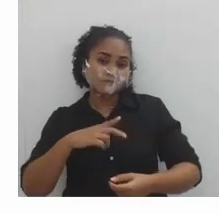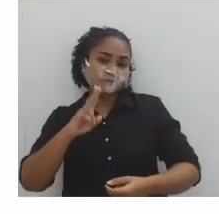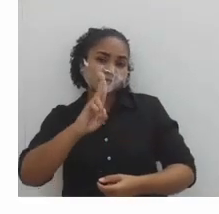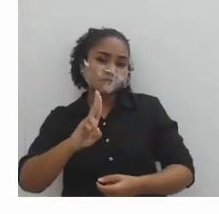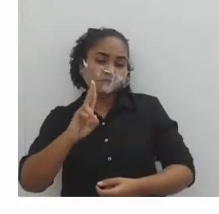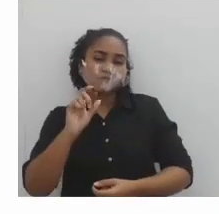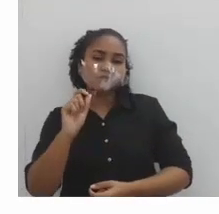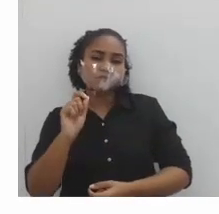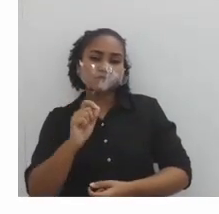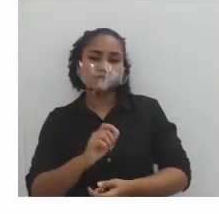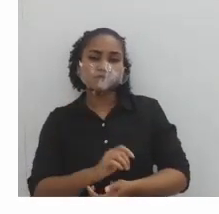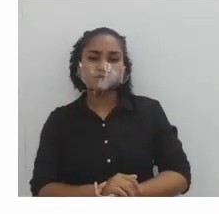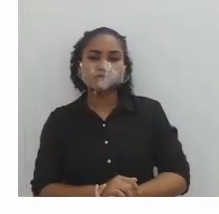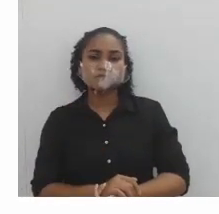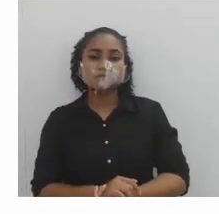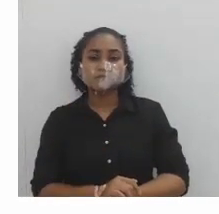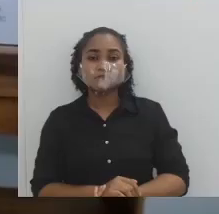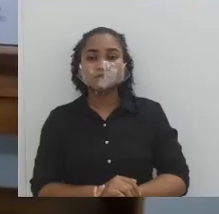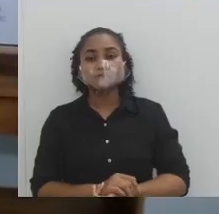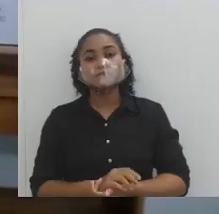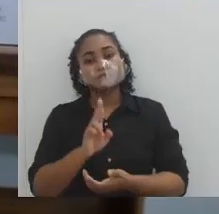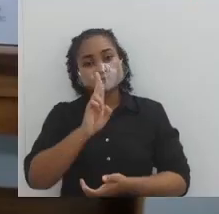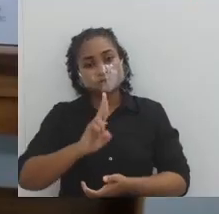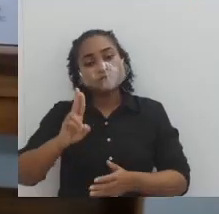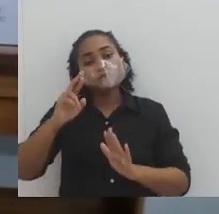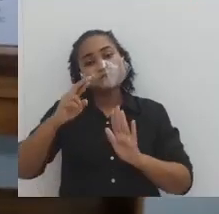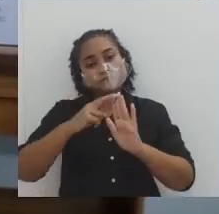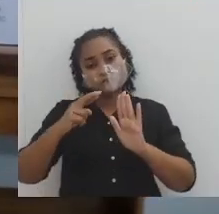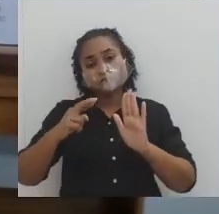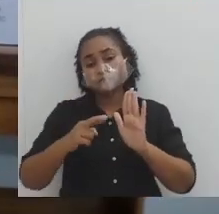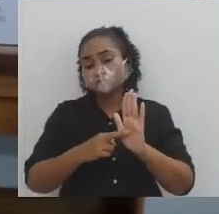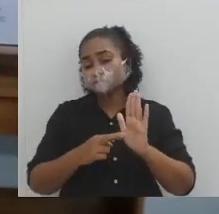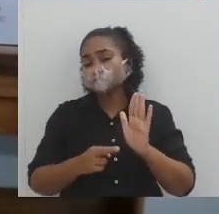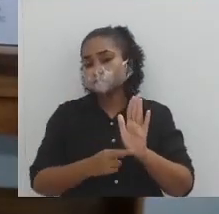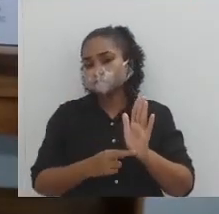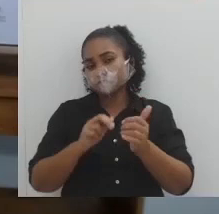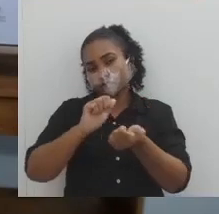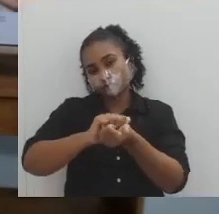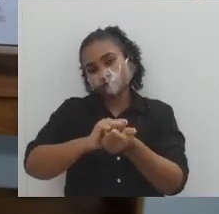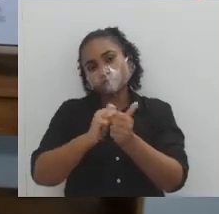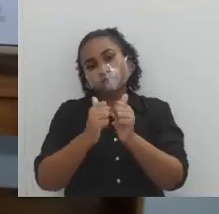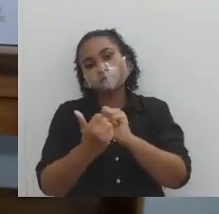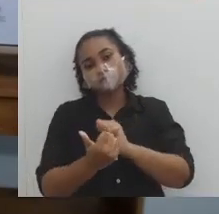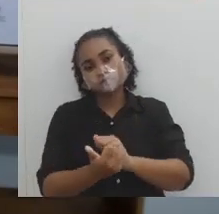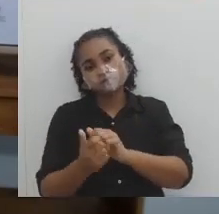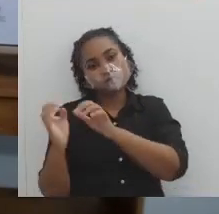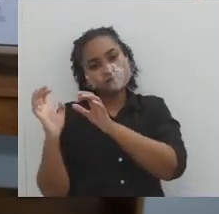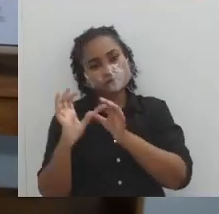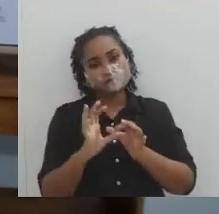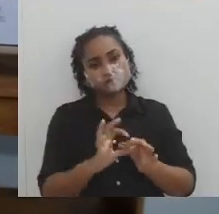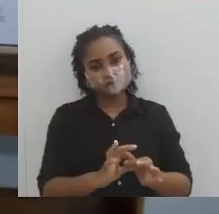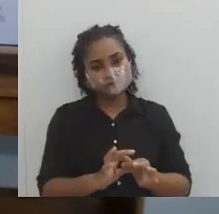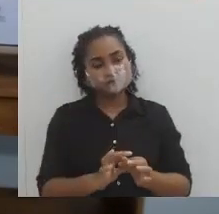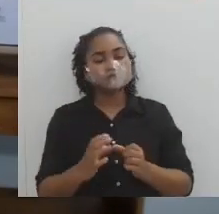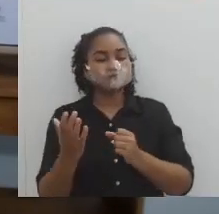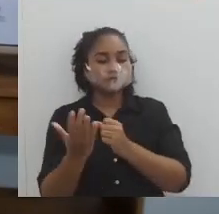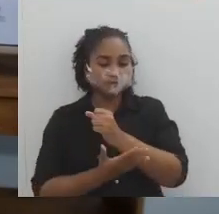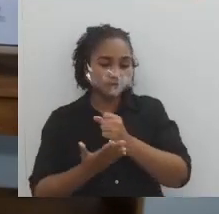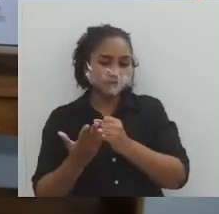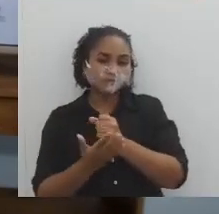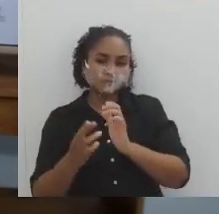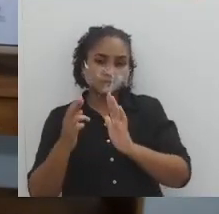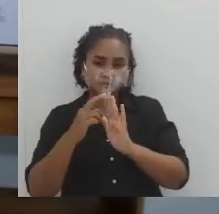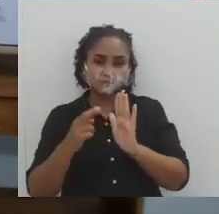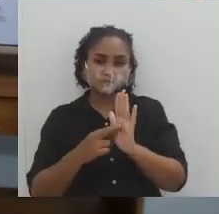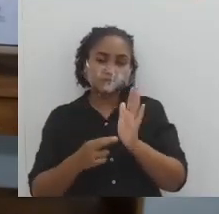usa as regras e faz uma adaptação, você usa os fundamentos, a estrutura